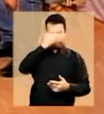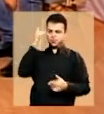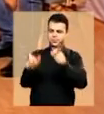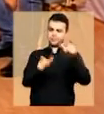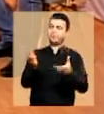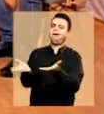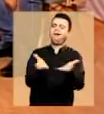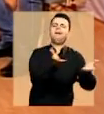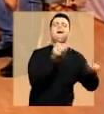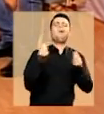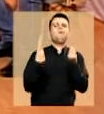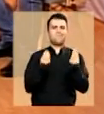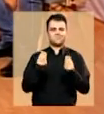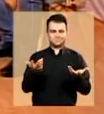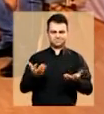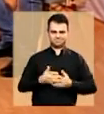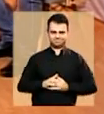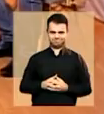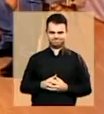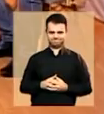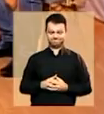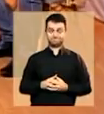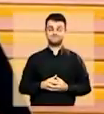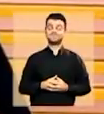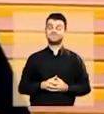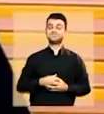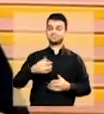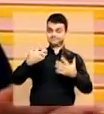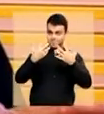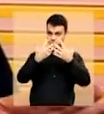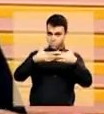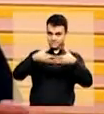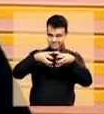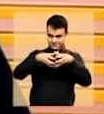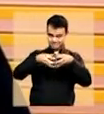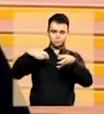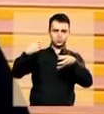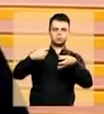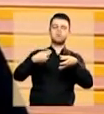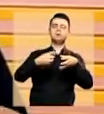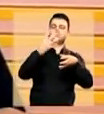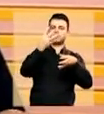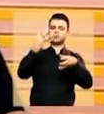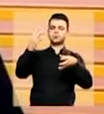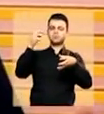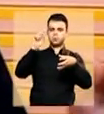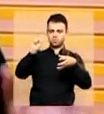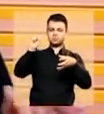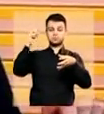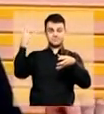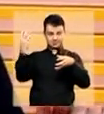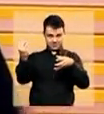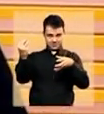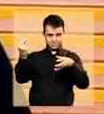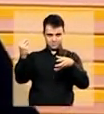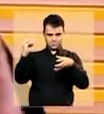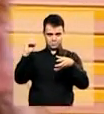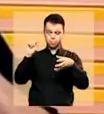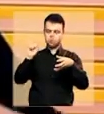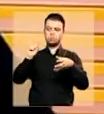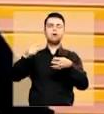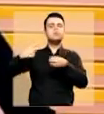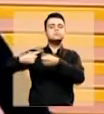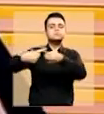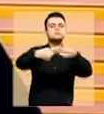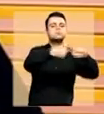ele recebe os seus jovens? O nosso distrito, né, que é o 4480, nós temos, abrange